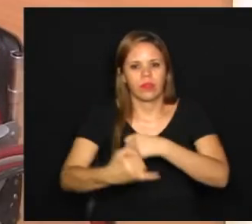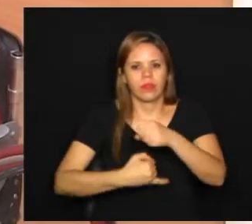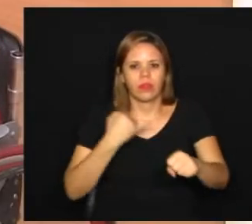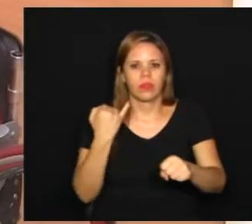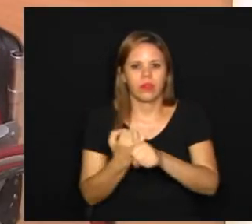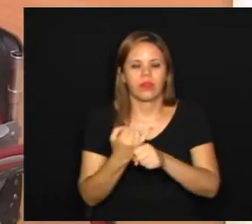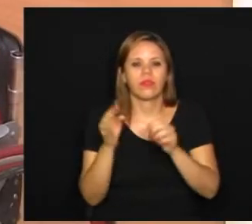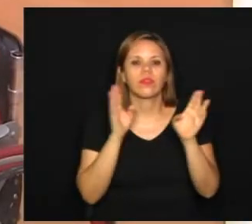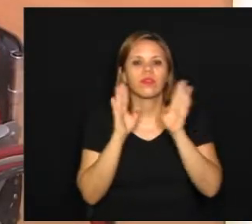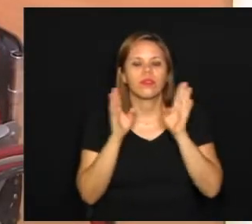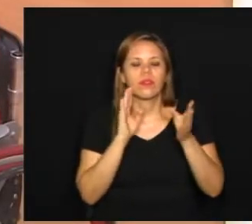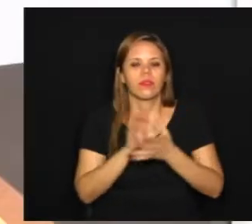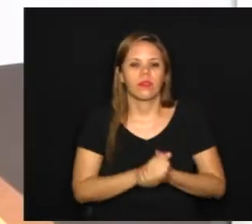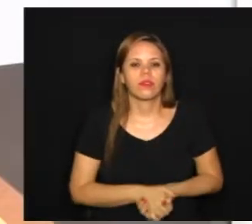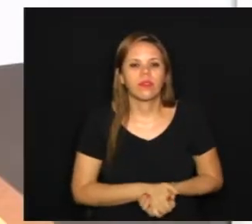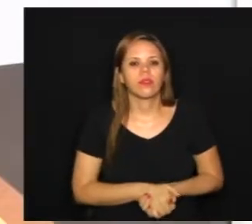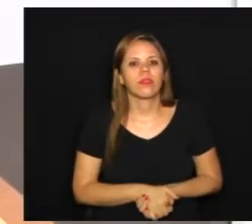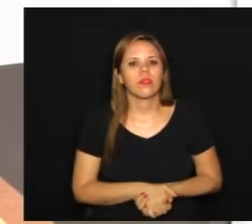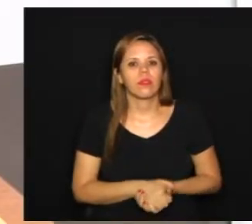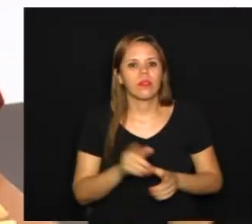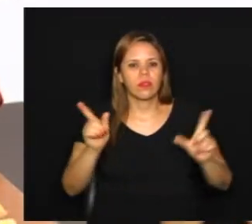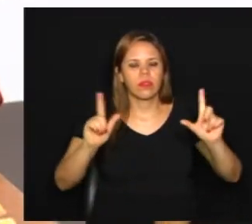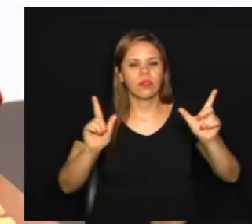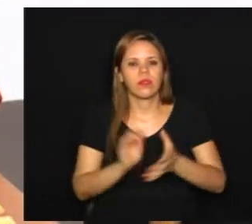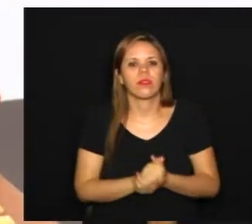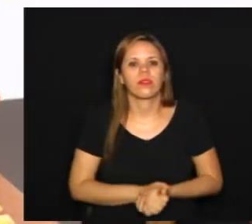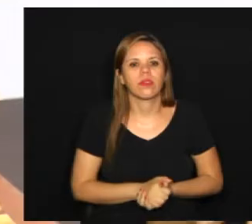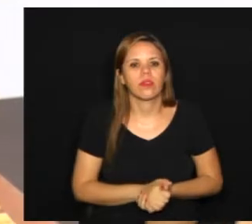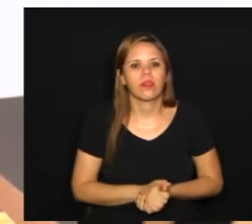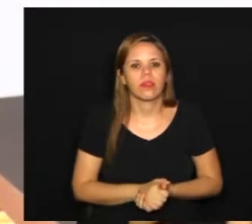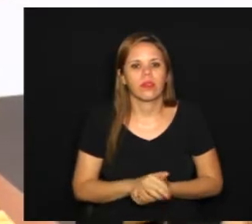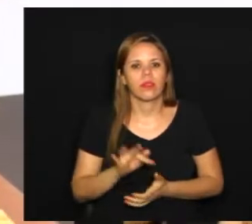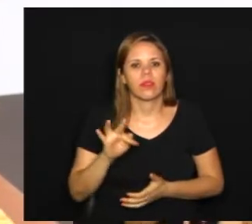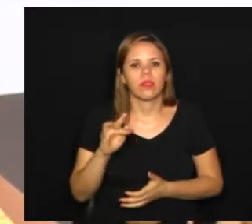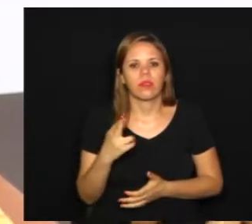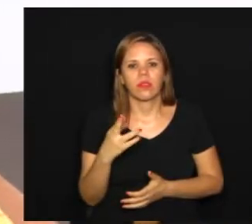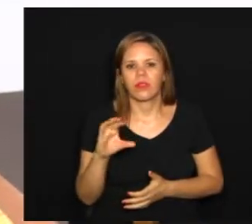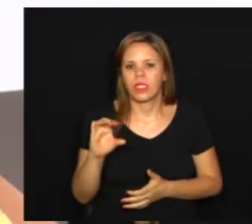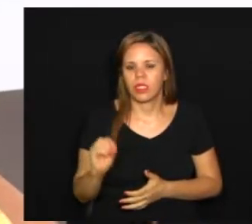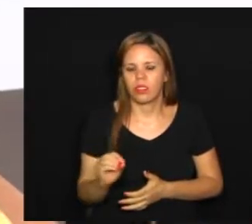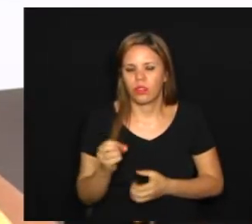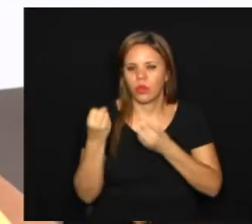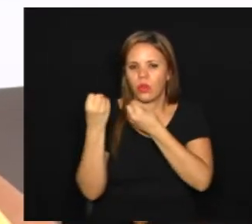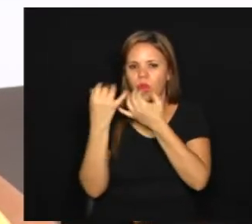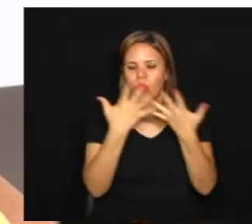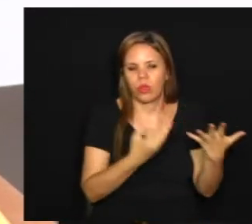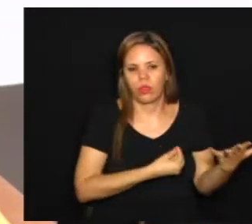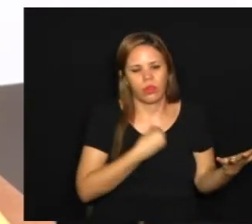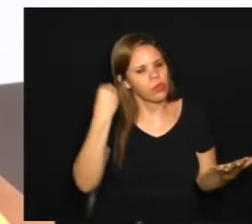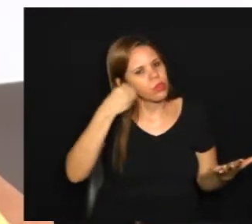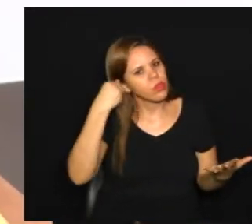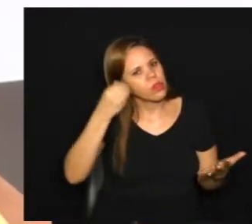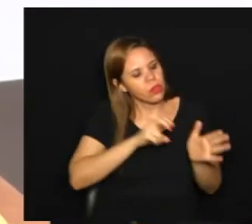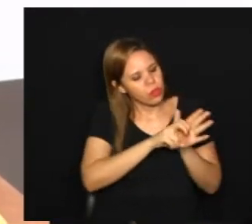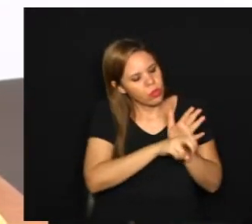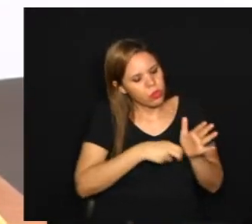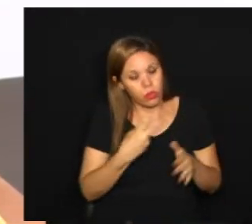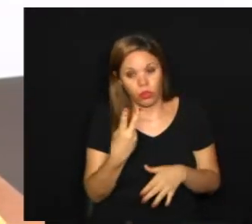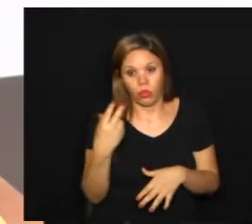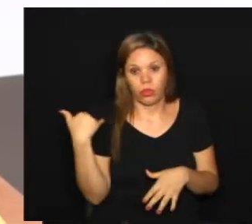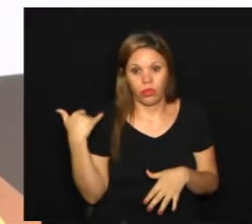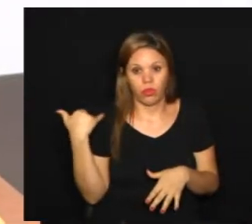no Facebook, na TV. Francisco contou sua história sobre a paralisia aos 2 anos